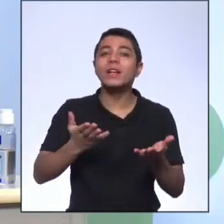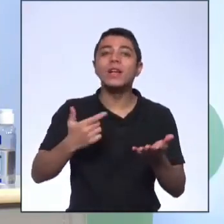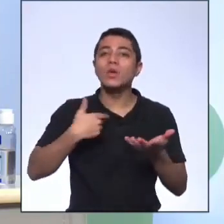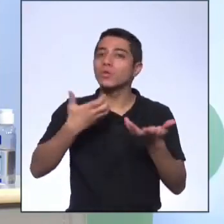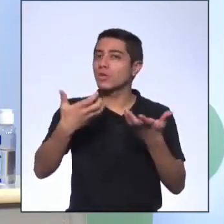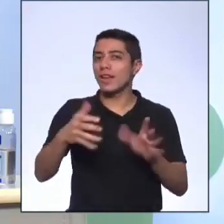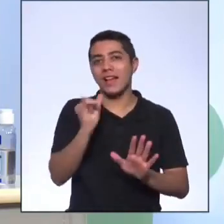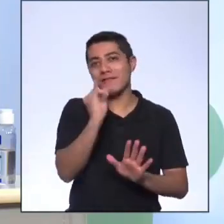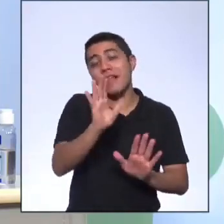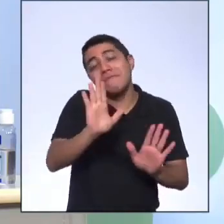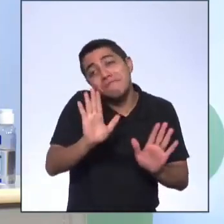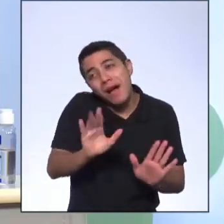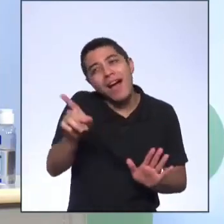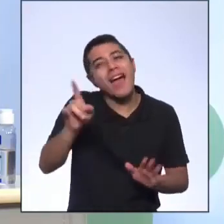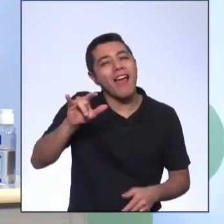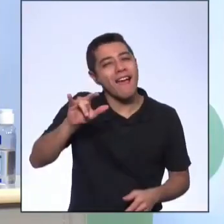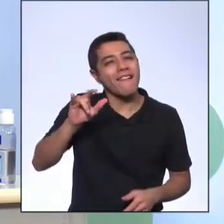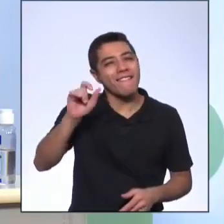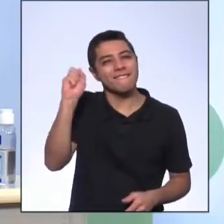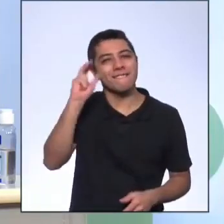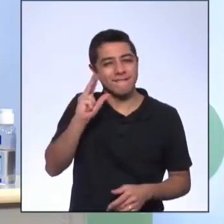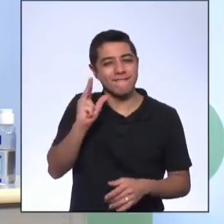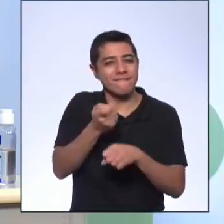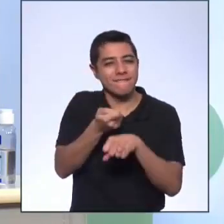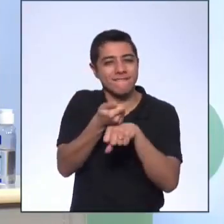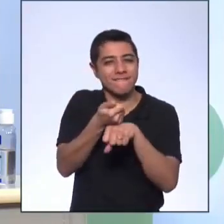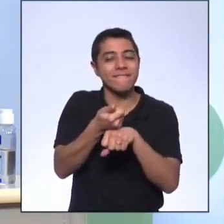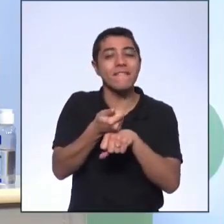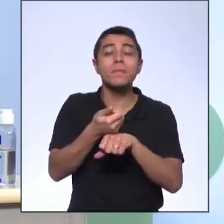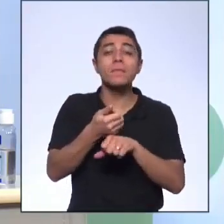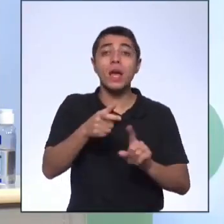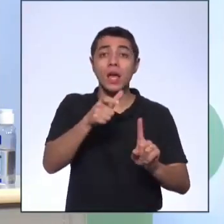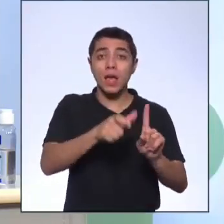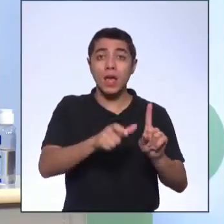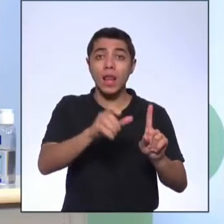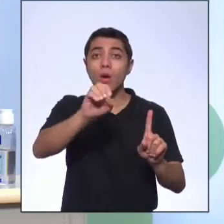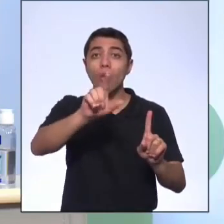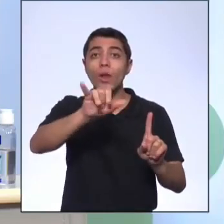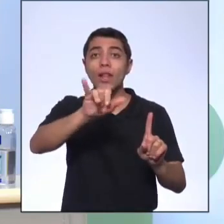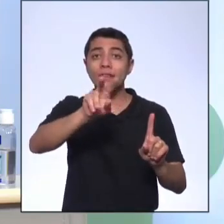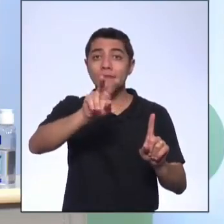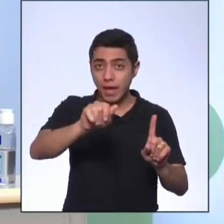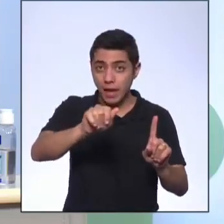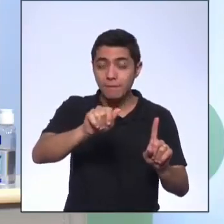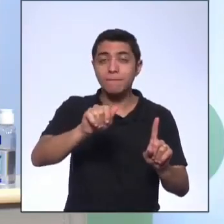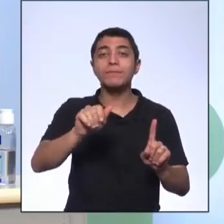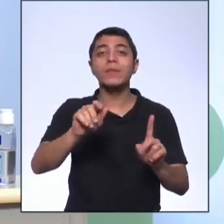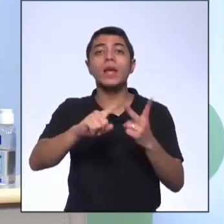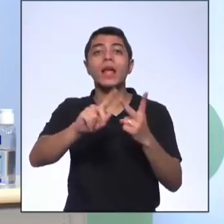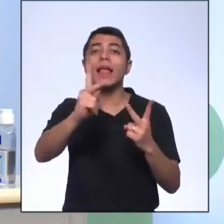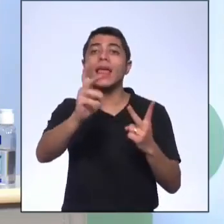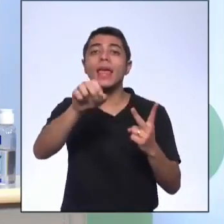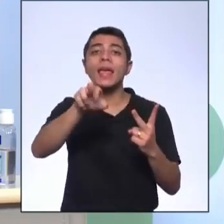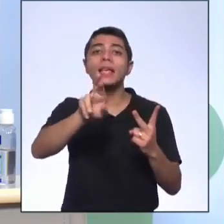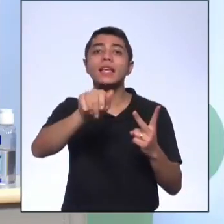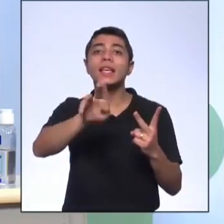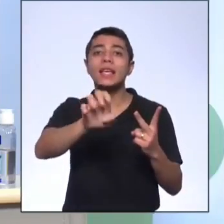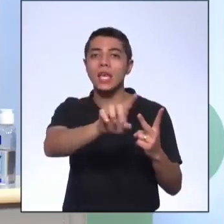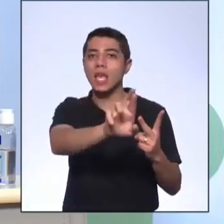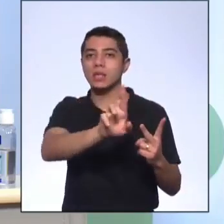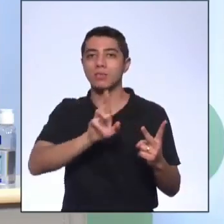senhora pegadinha, tá bom? Aqui, olha, a Olivia e o Henrique responderam pão. O Carlos e a Maria,